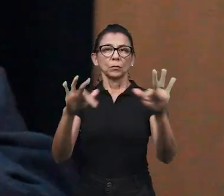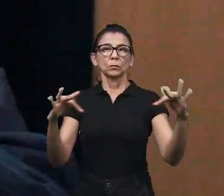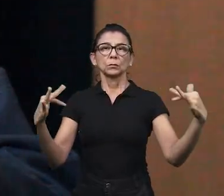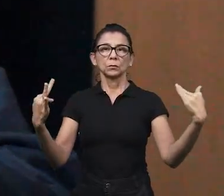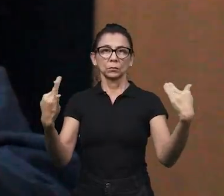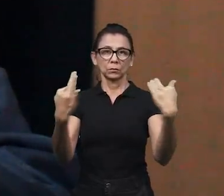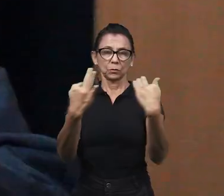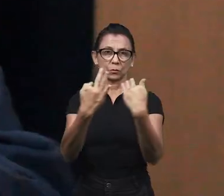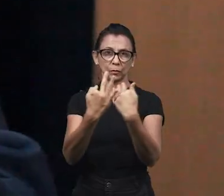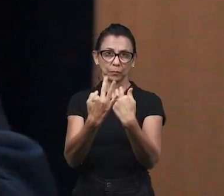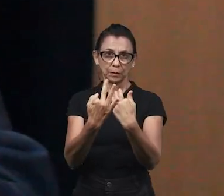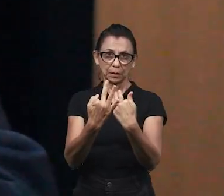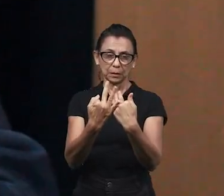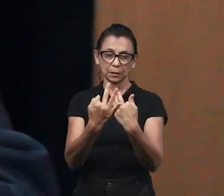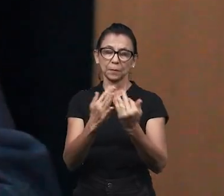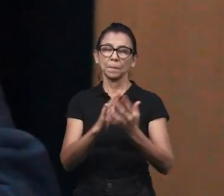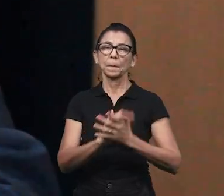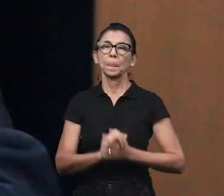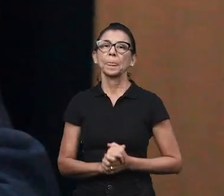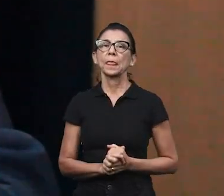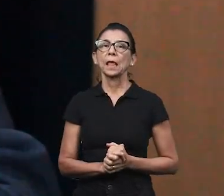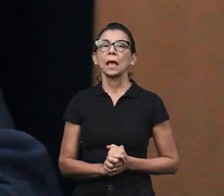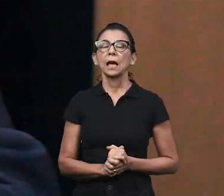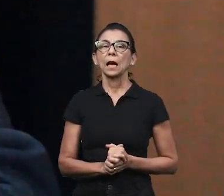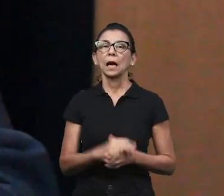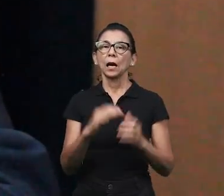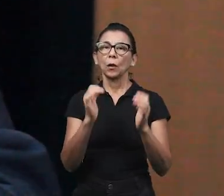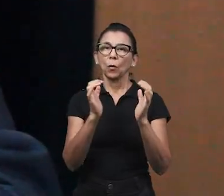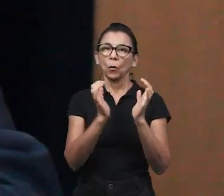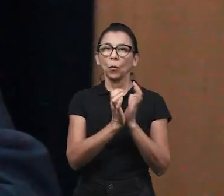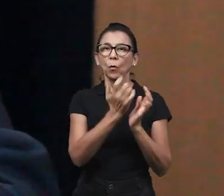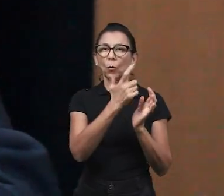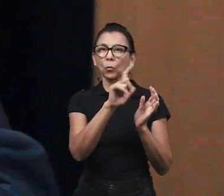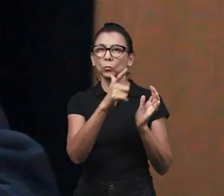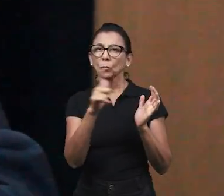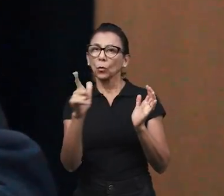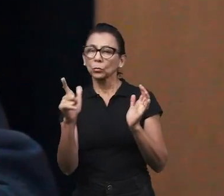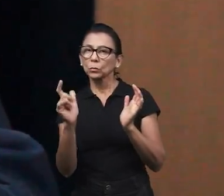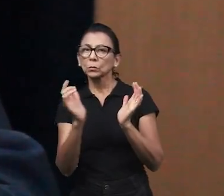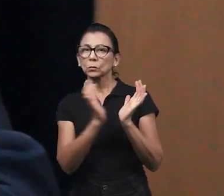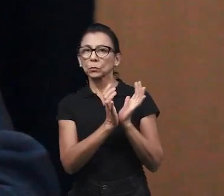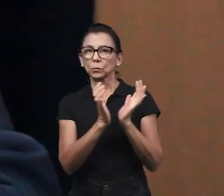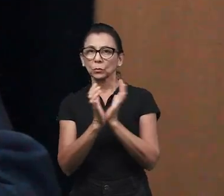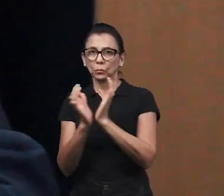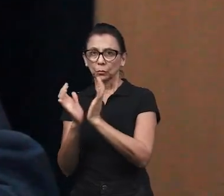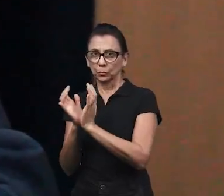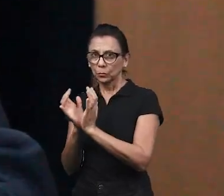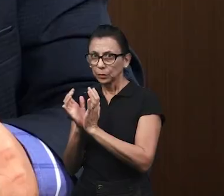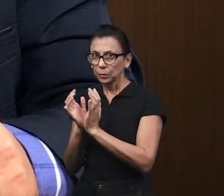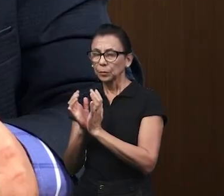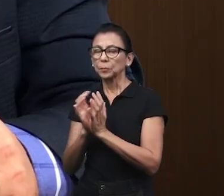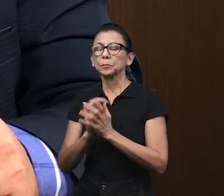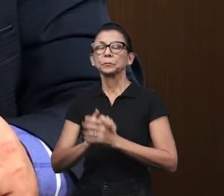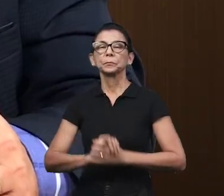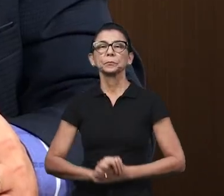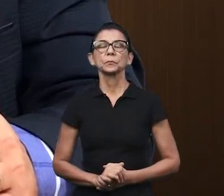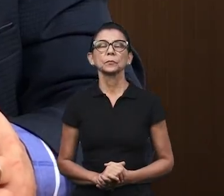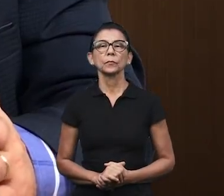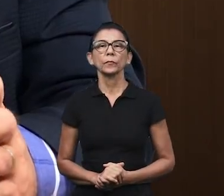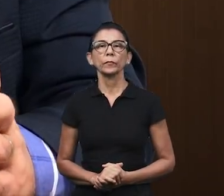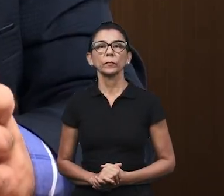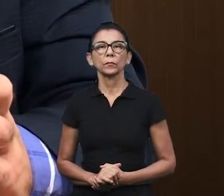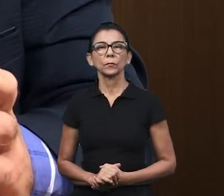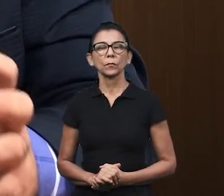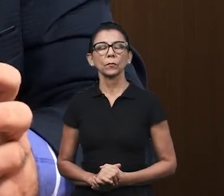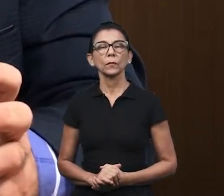gente acrescenta mais essas equipes para que haja um melhor desempenho, né, dos seminários. Muito bem.